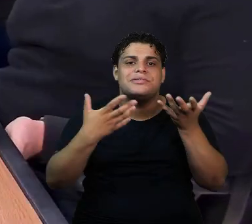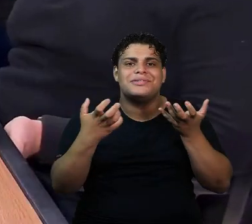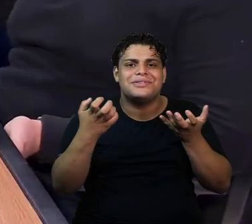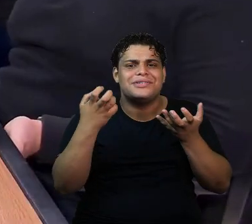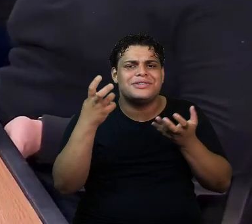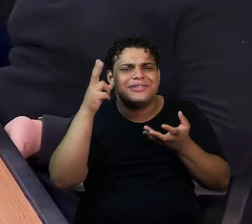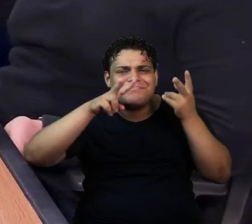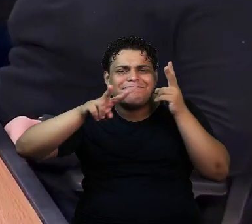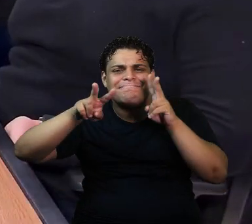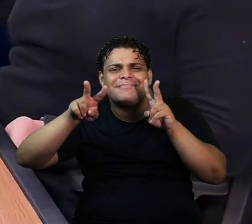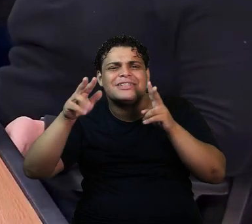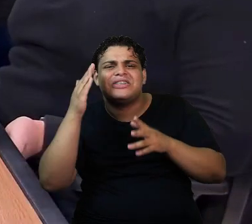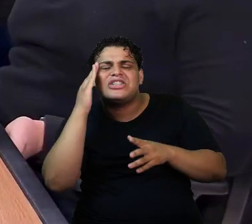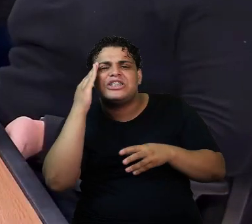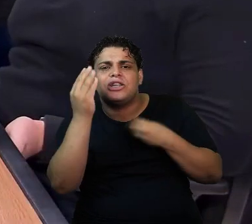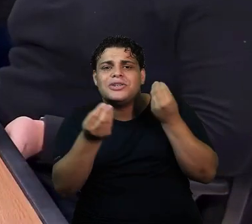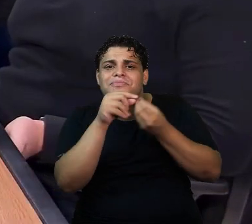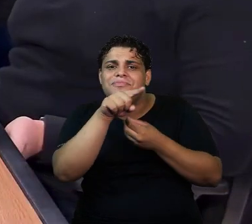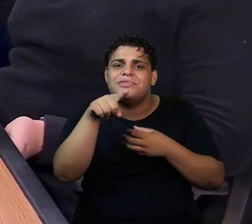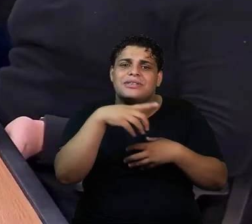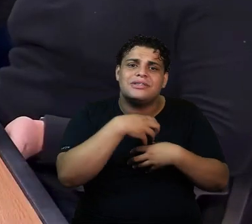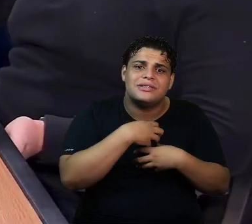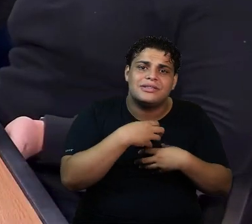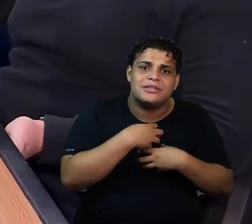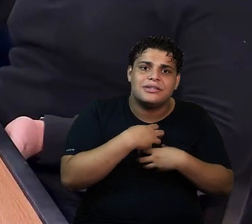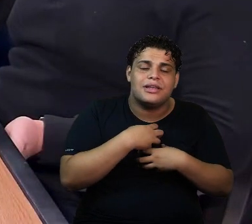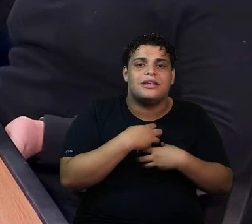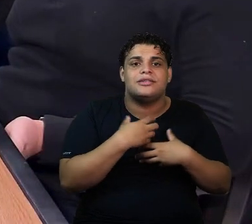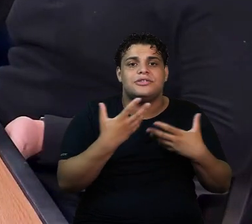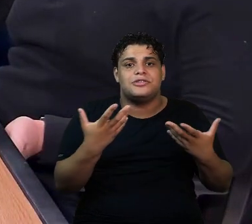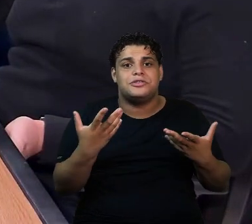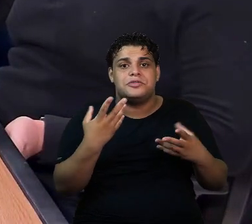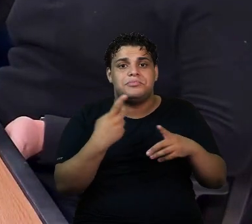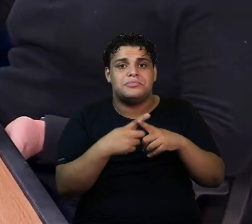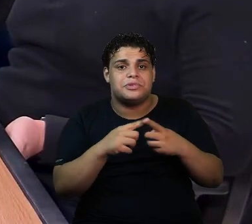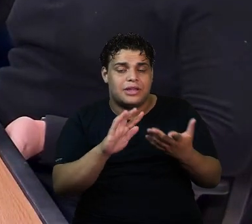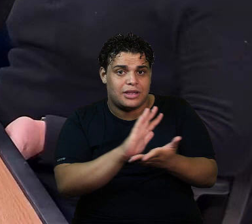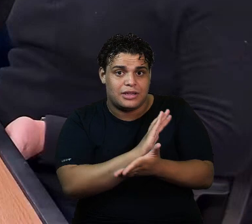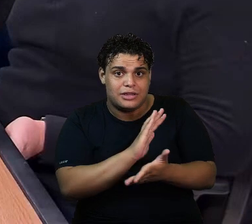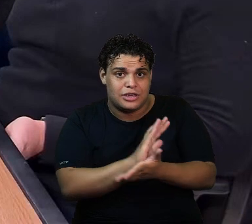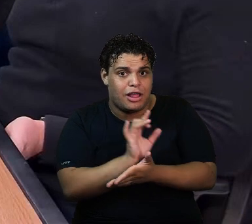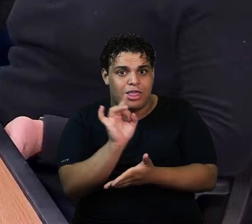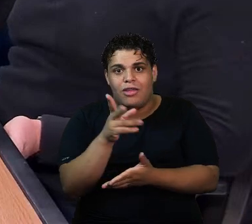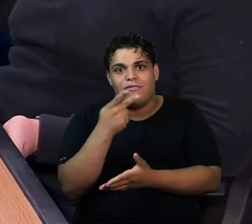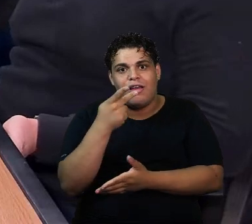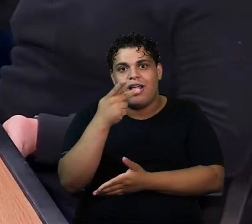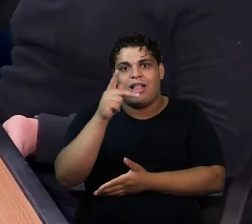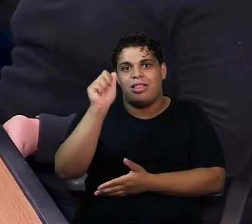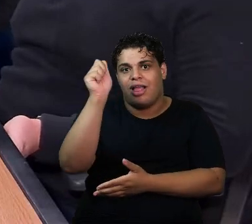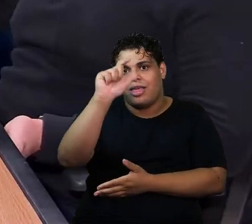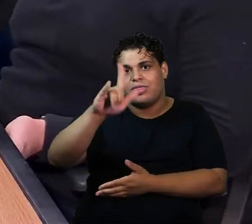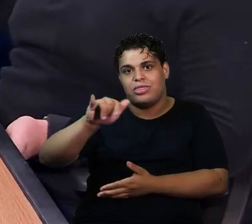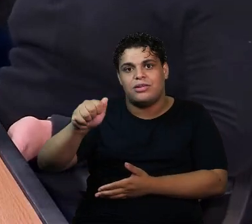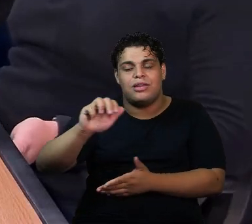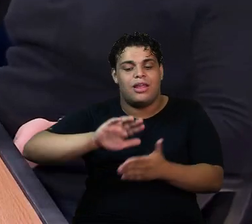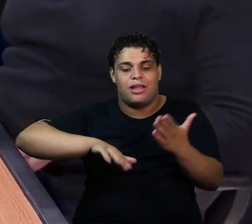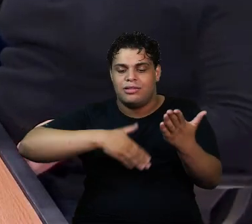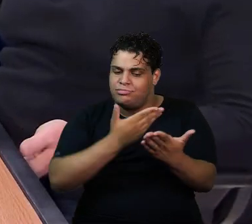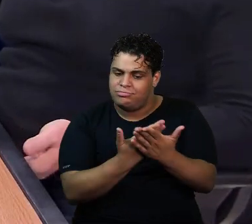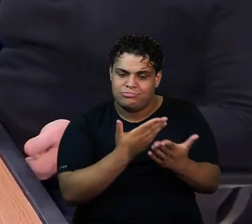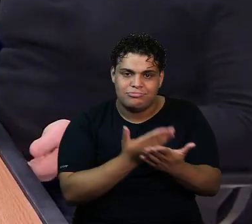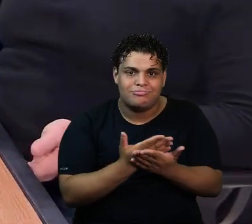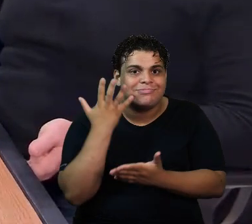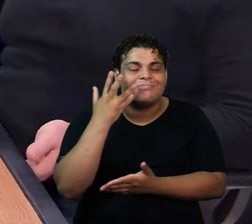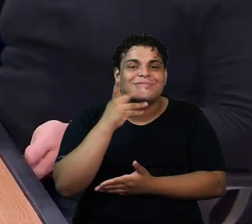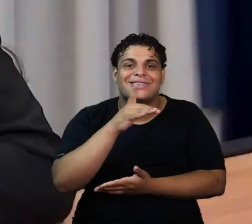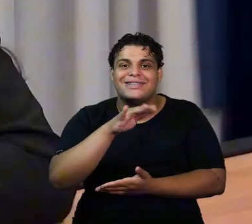de você. Como é que você se sente vendo toda essa repercussão do Projeto Azúlia? Porque Araxá hoje só se fala em Azúlia. Nas escolas, as